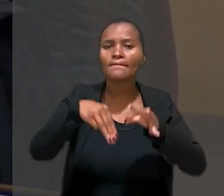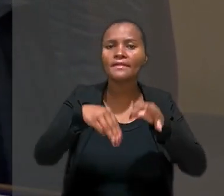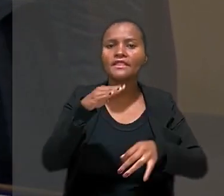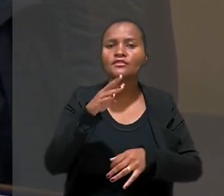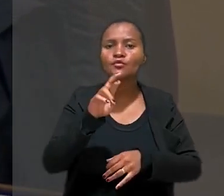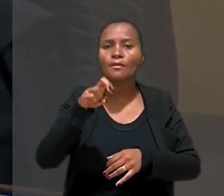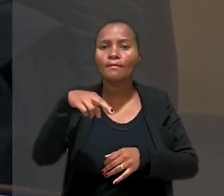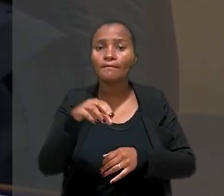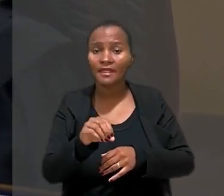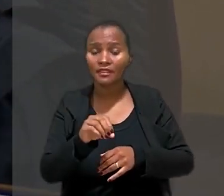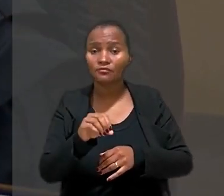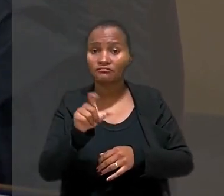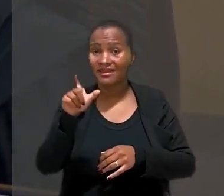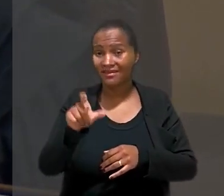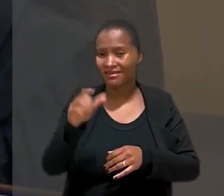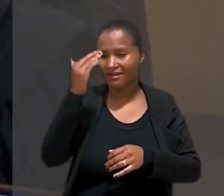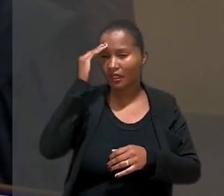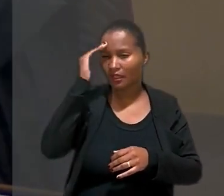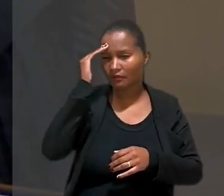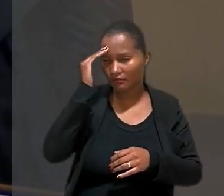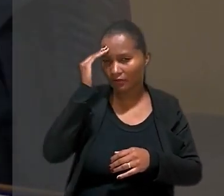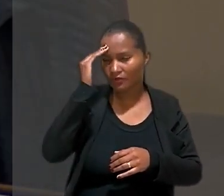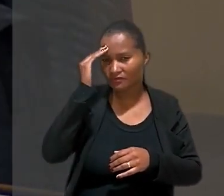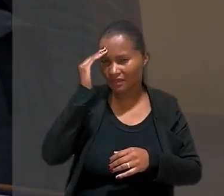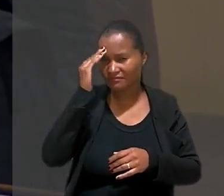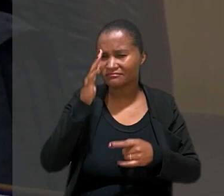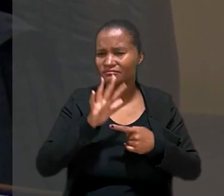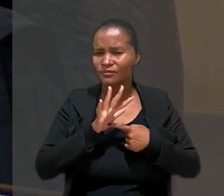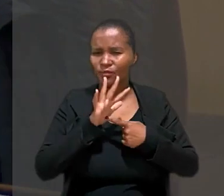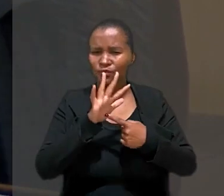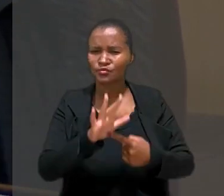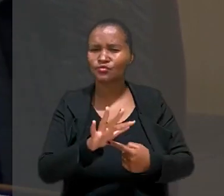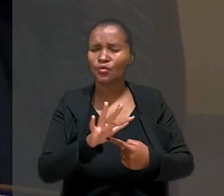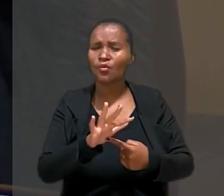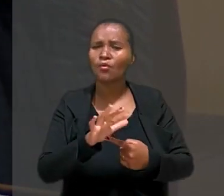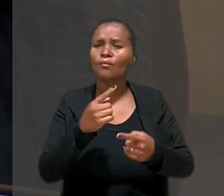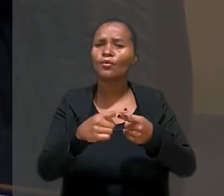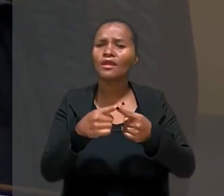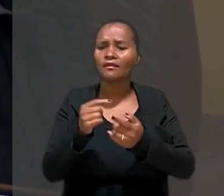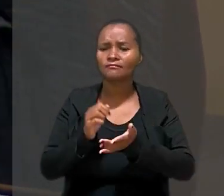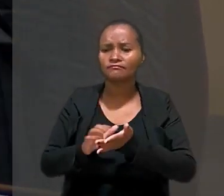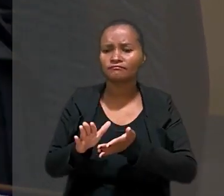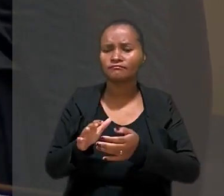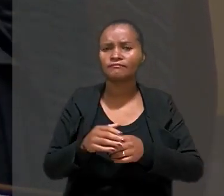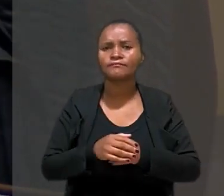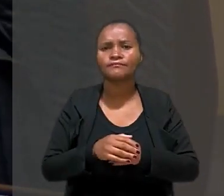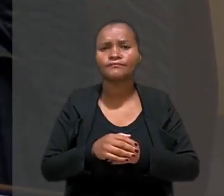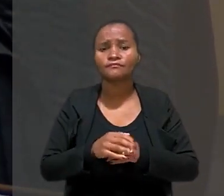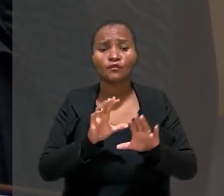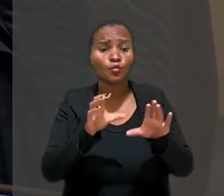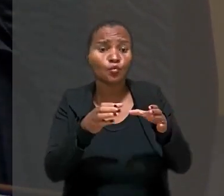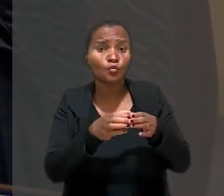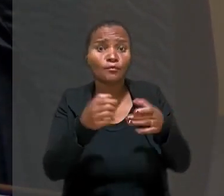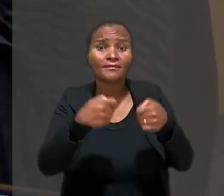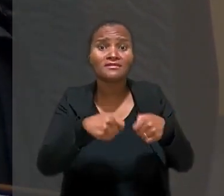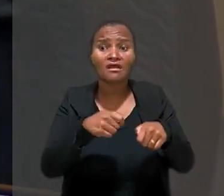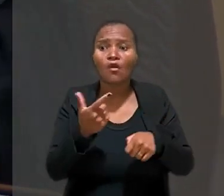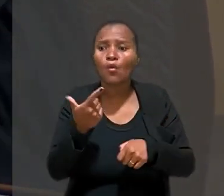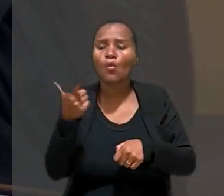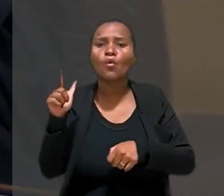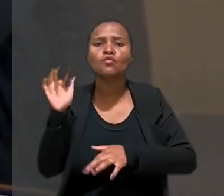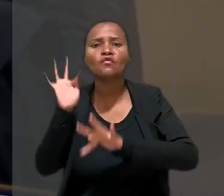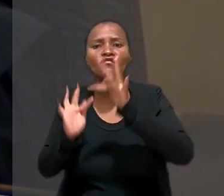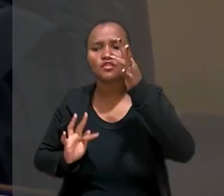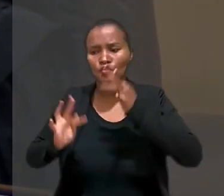ministro Breno Medeiros. Ele considerou que, no caso, ficou demonstrado o motivo da dispensa. O clube não precisava de